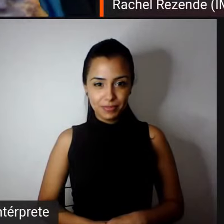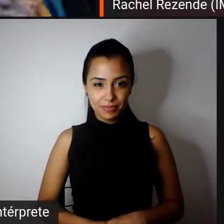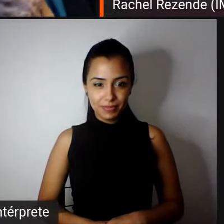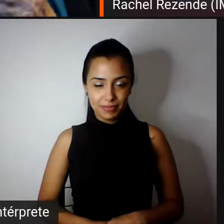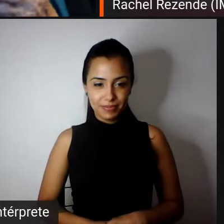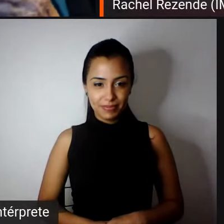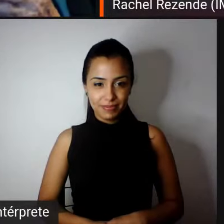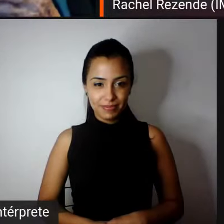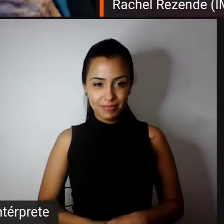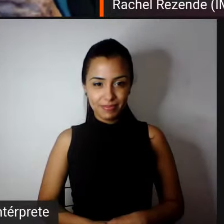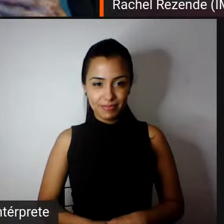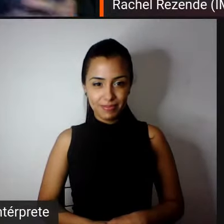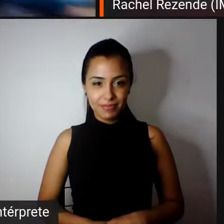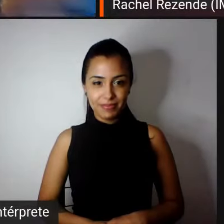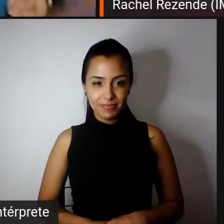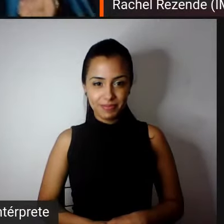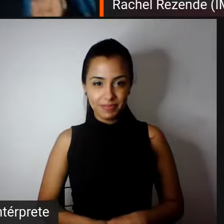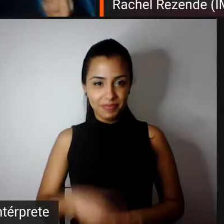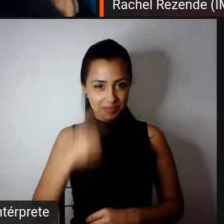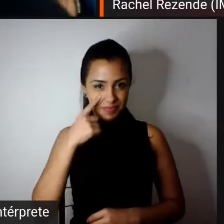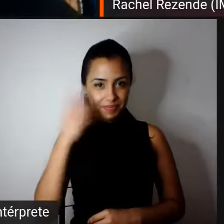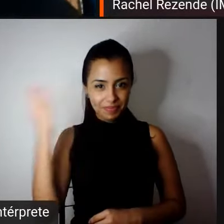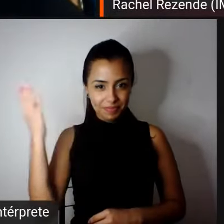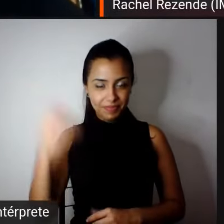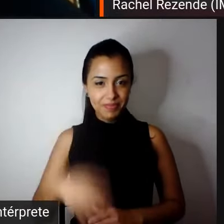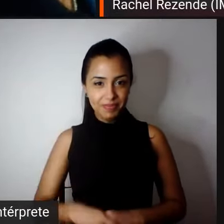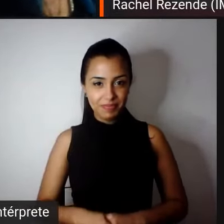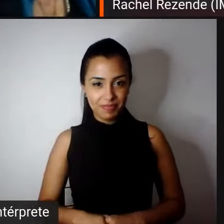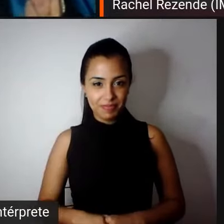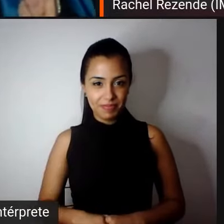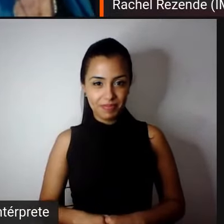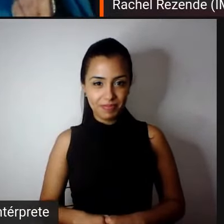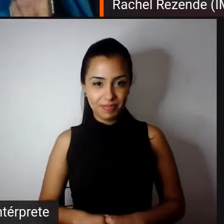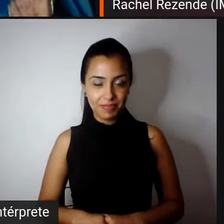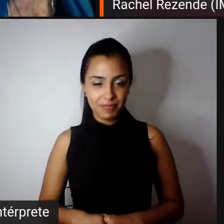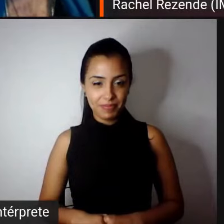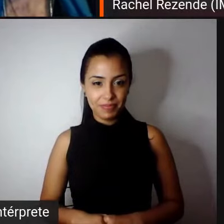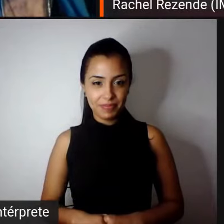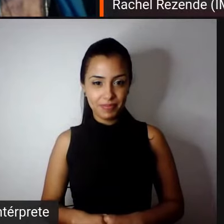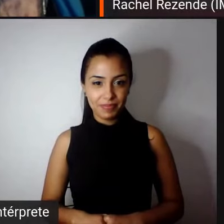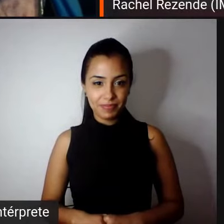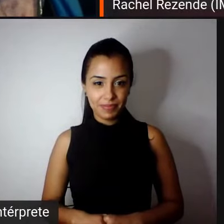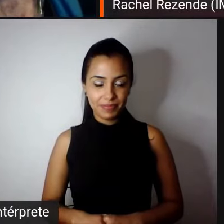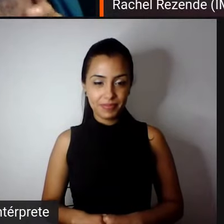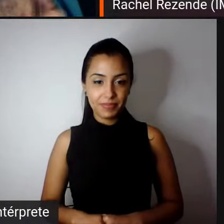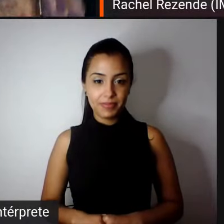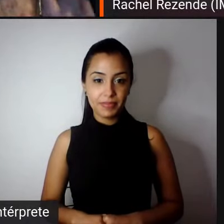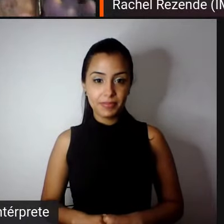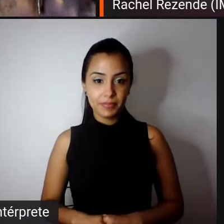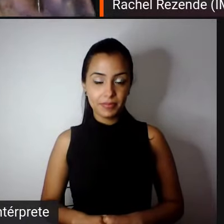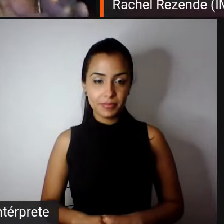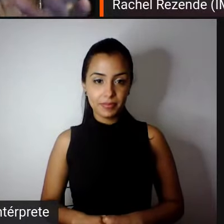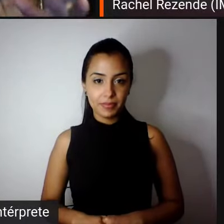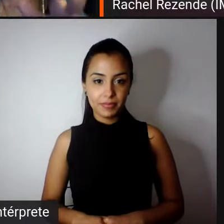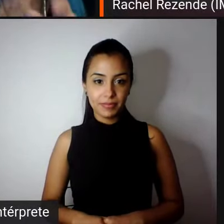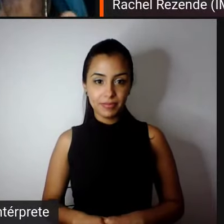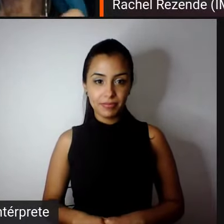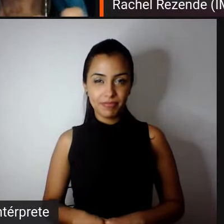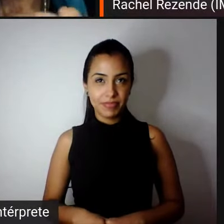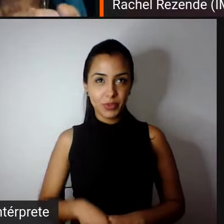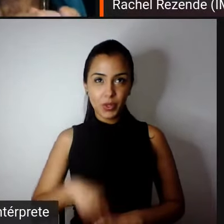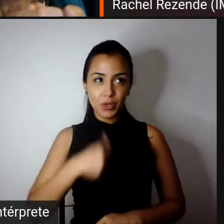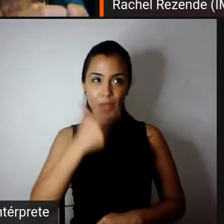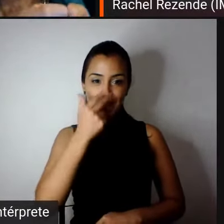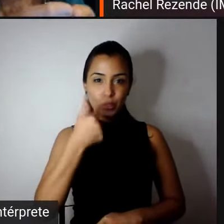pronto. Isso que eu tenho. Mas não dá. Então, eu acho que eu não saberia, eu só